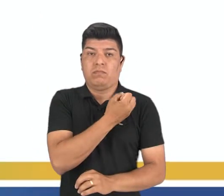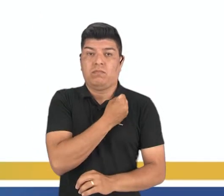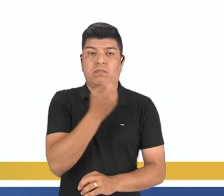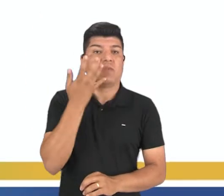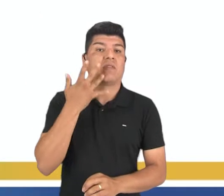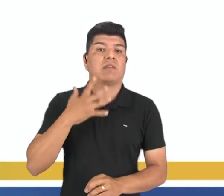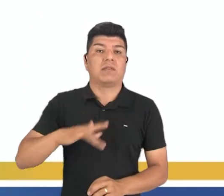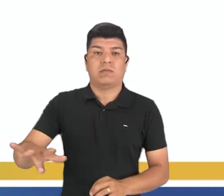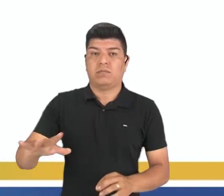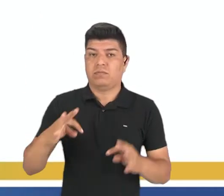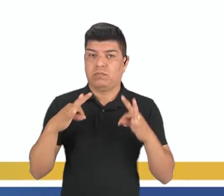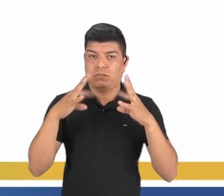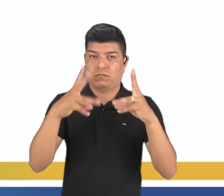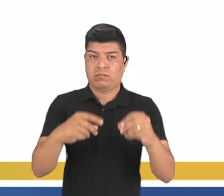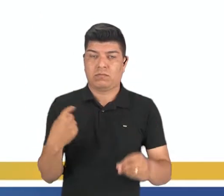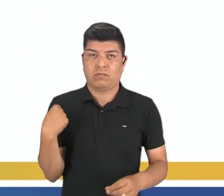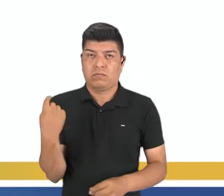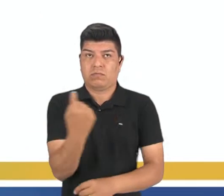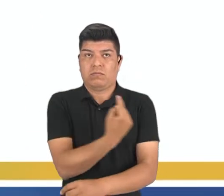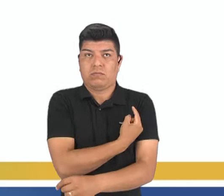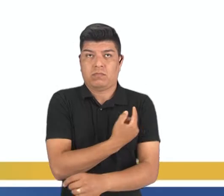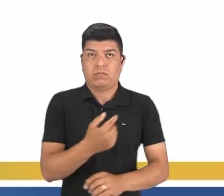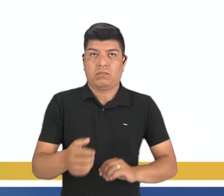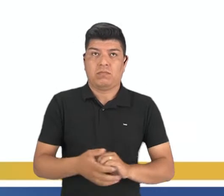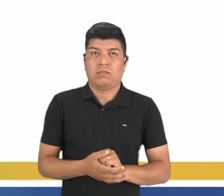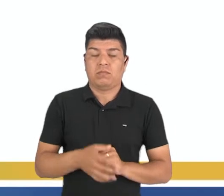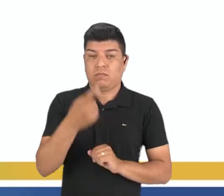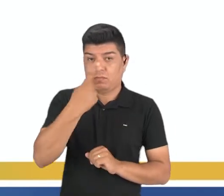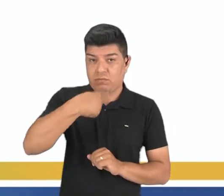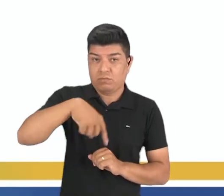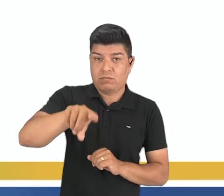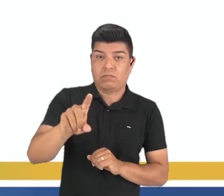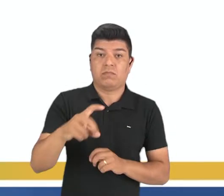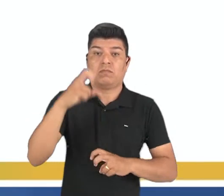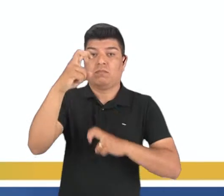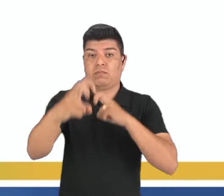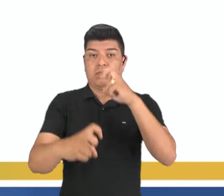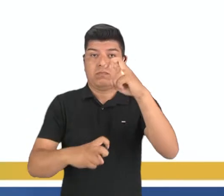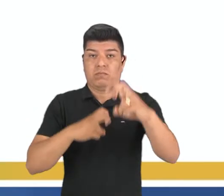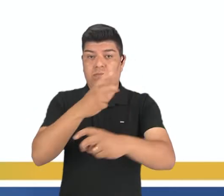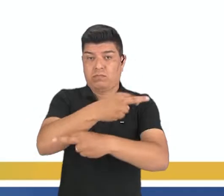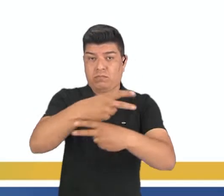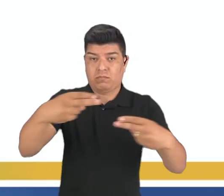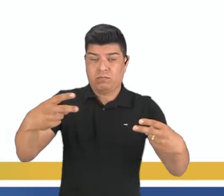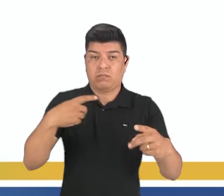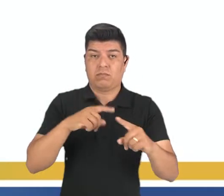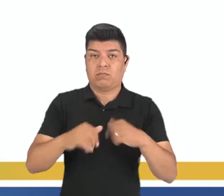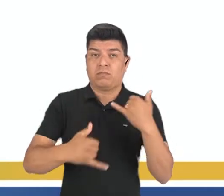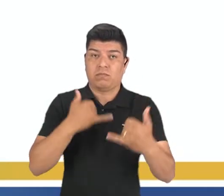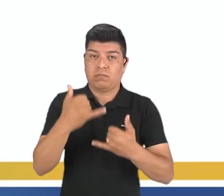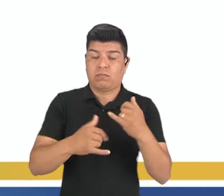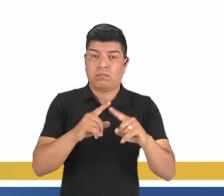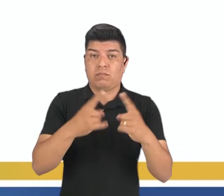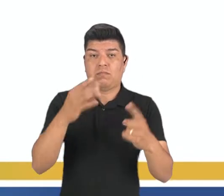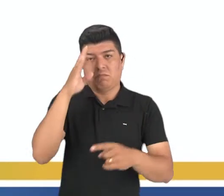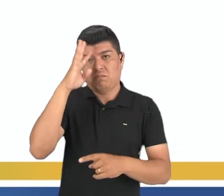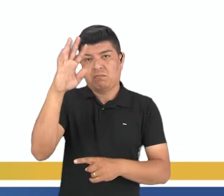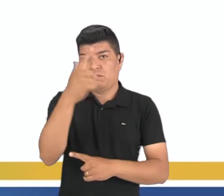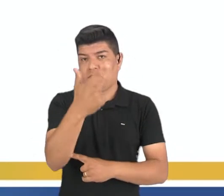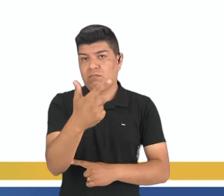crianças, de todos nós íamos a um parque de diversões. Mas nem tínhamos este